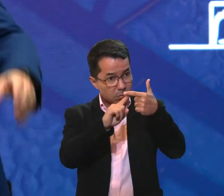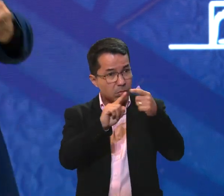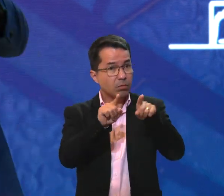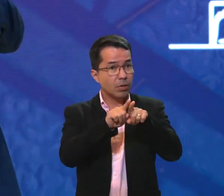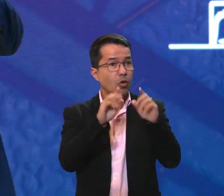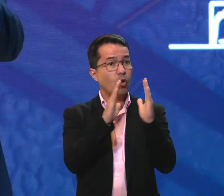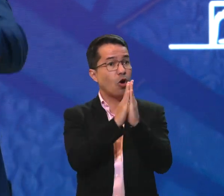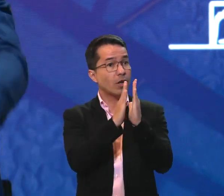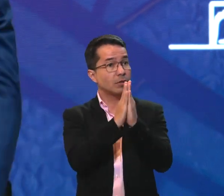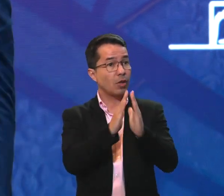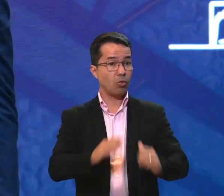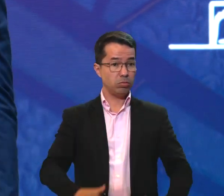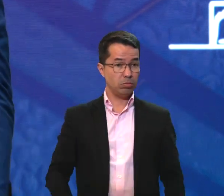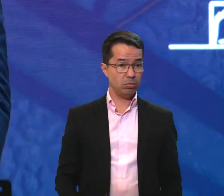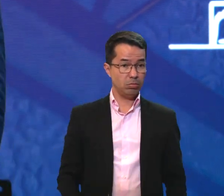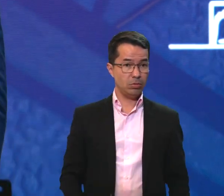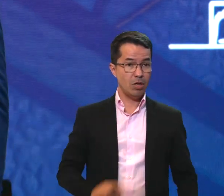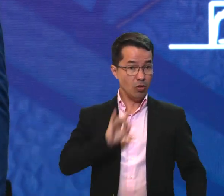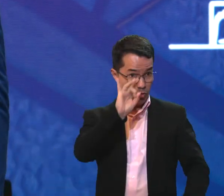Quando Deus restaura